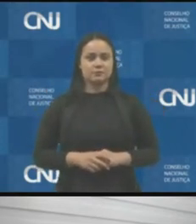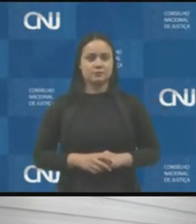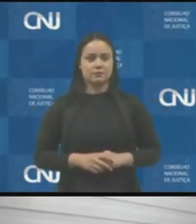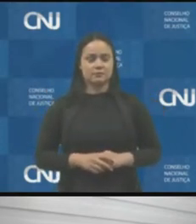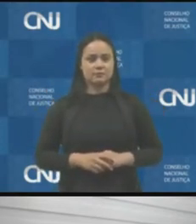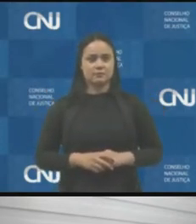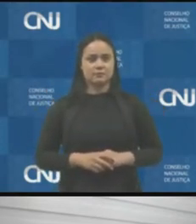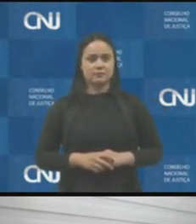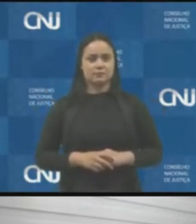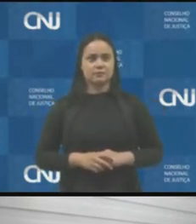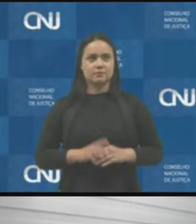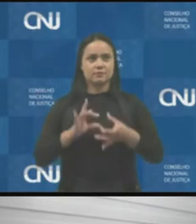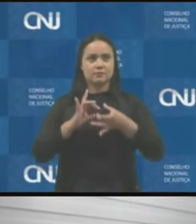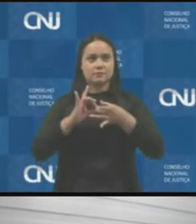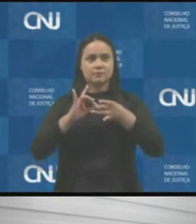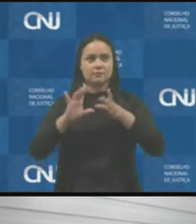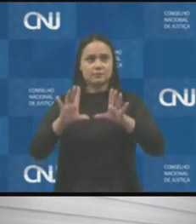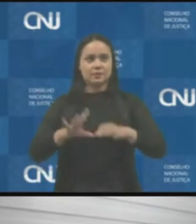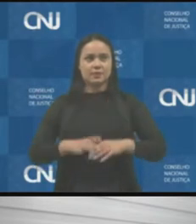Está com a palavra.